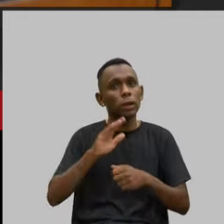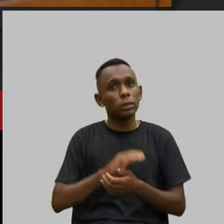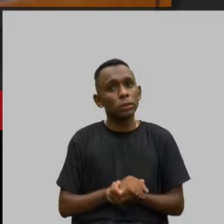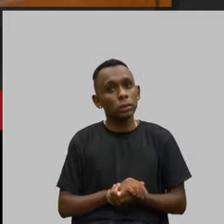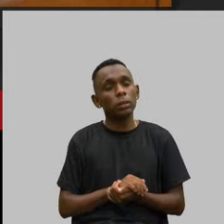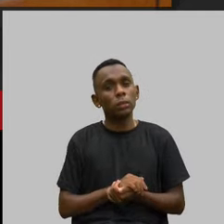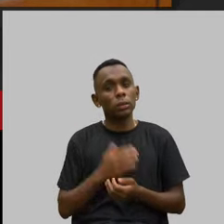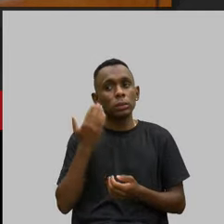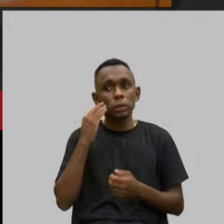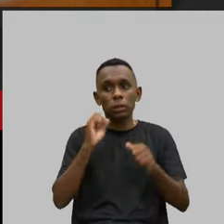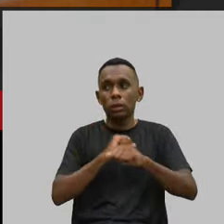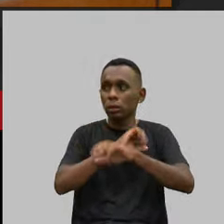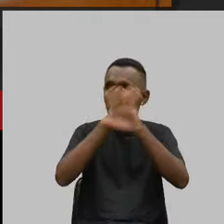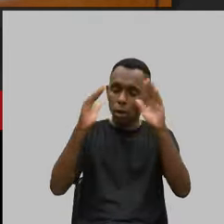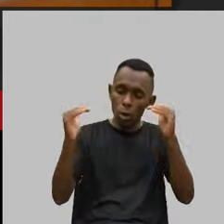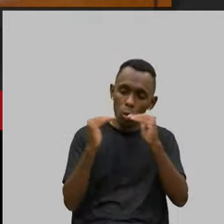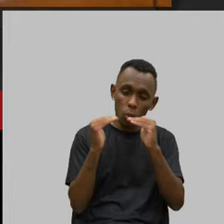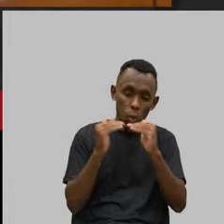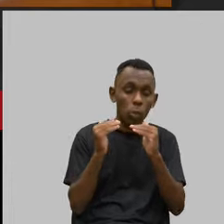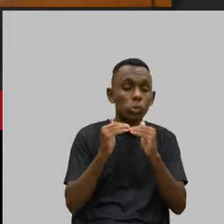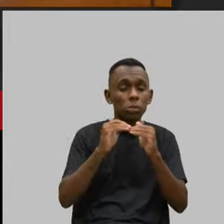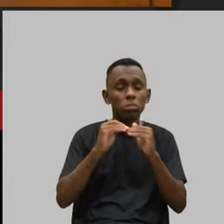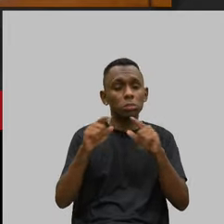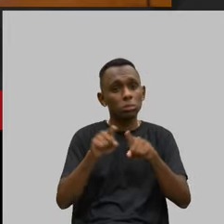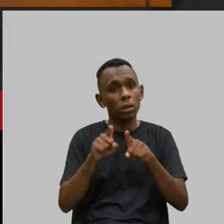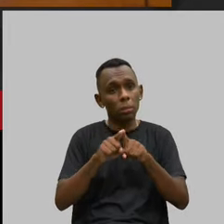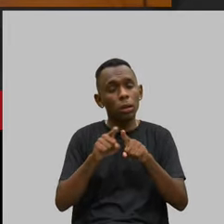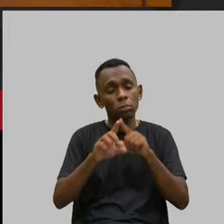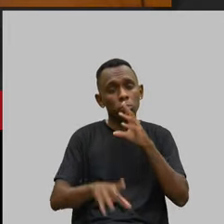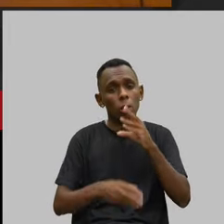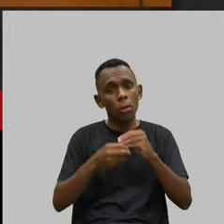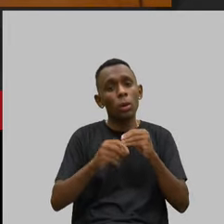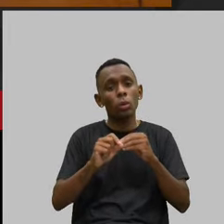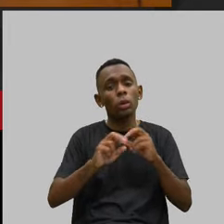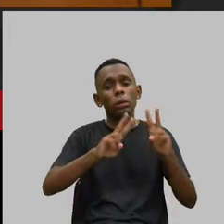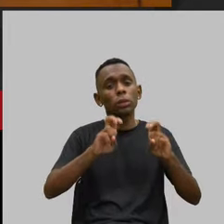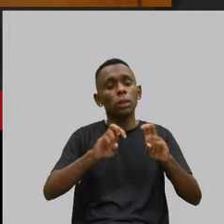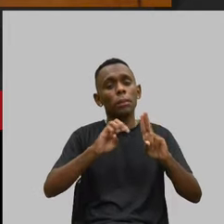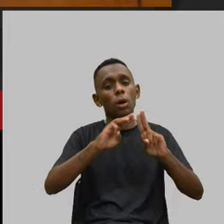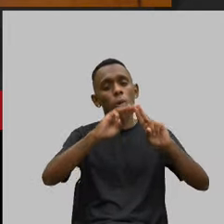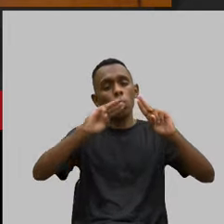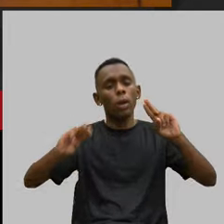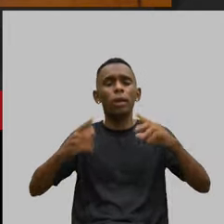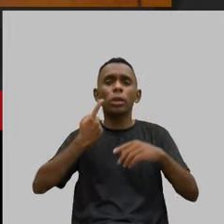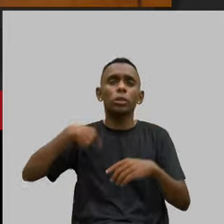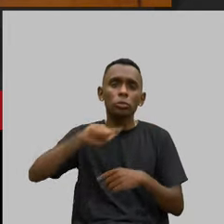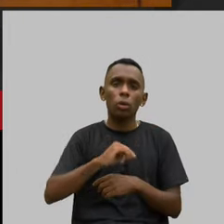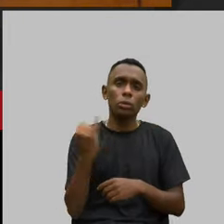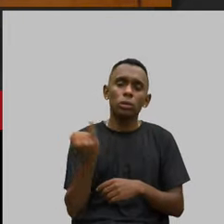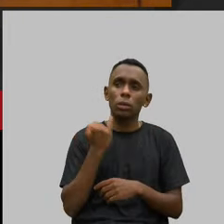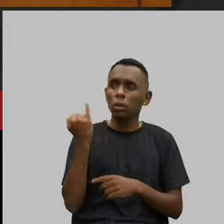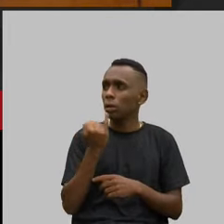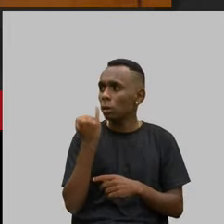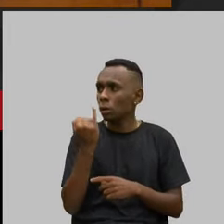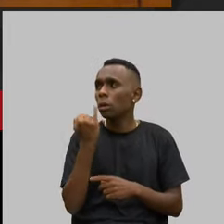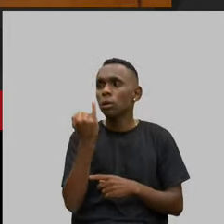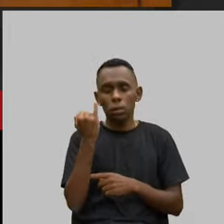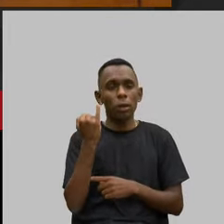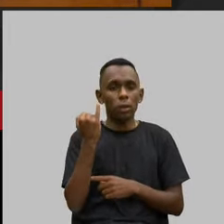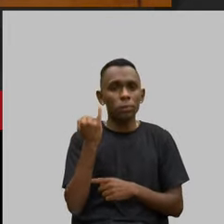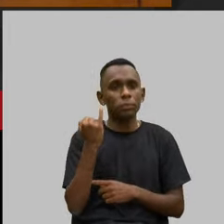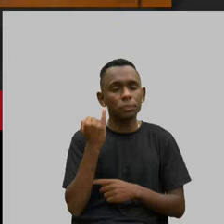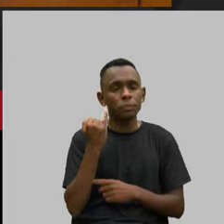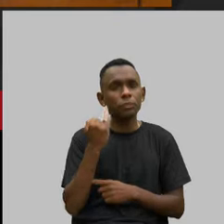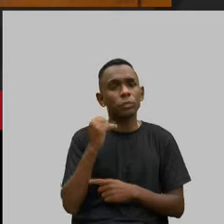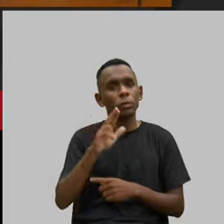eh concordo e reforço minhas palavras quando tava falando da weng da importância que a gente precisa dar pras nossas universidades